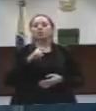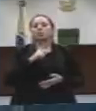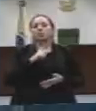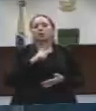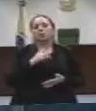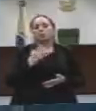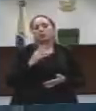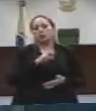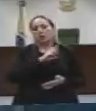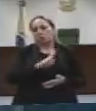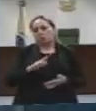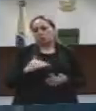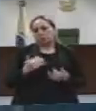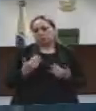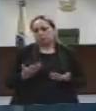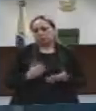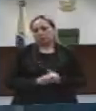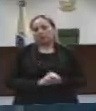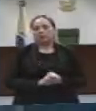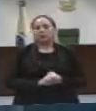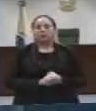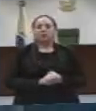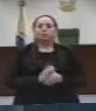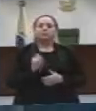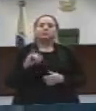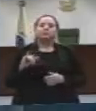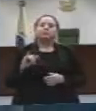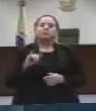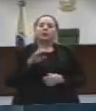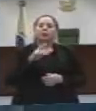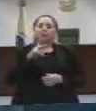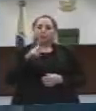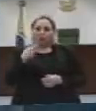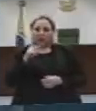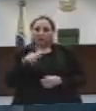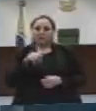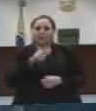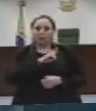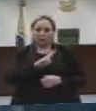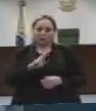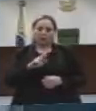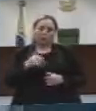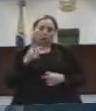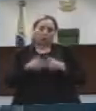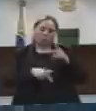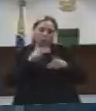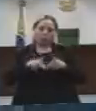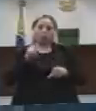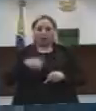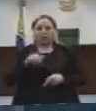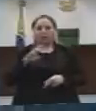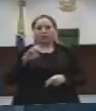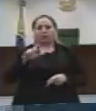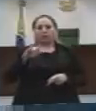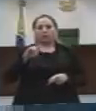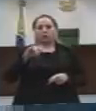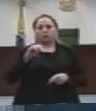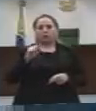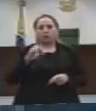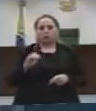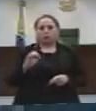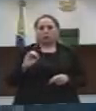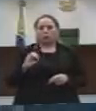religião e se professam é porque o povo é religioso gostando uns ou não ele é religioso ou é ateu ou